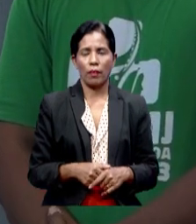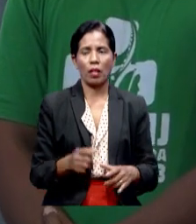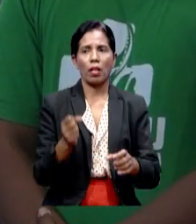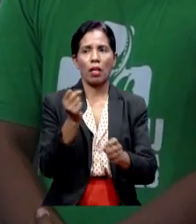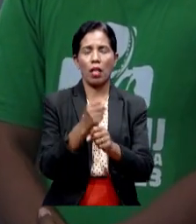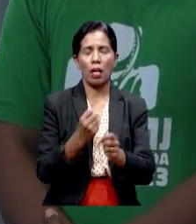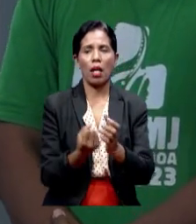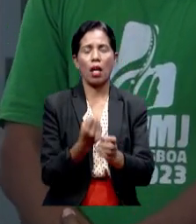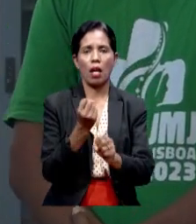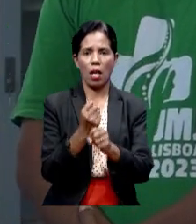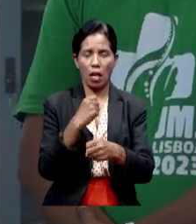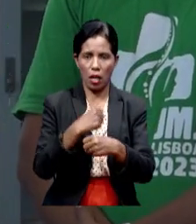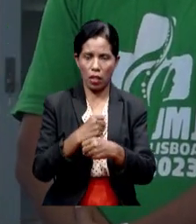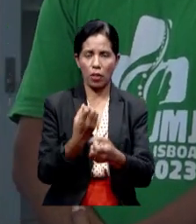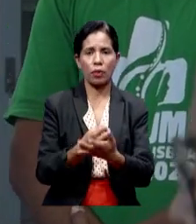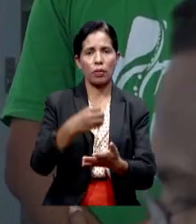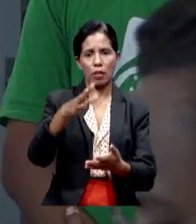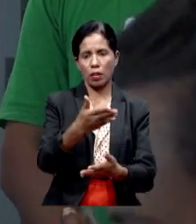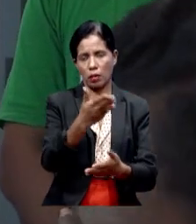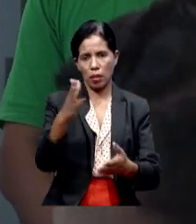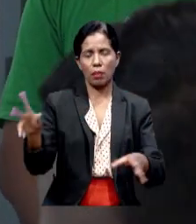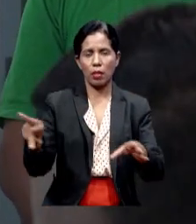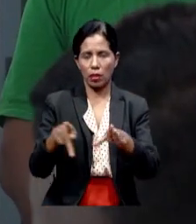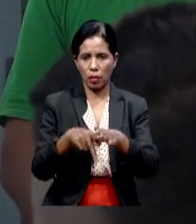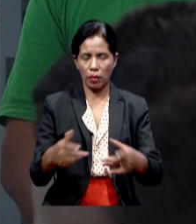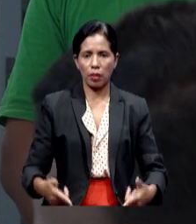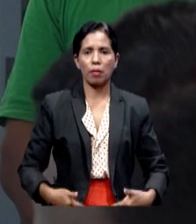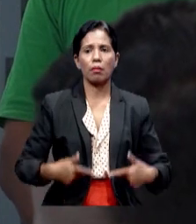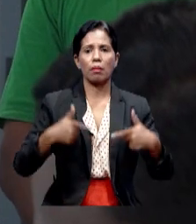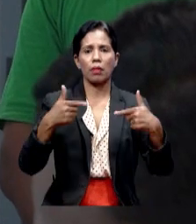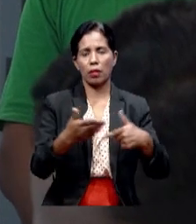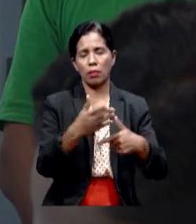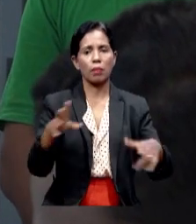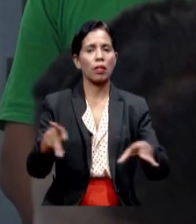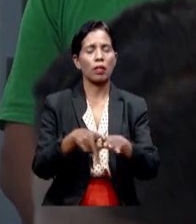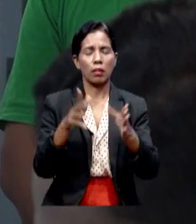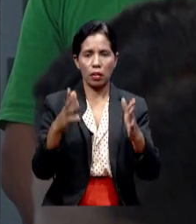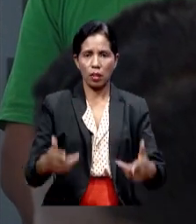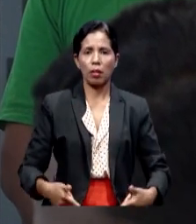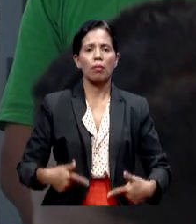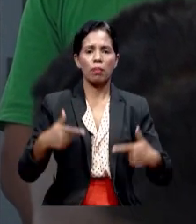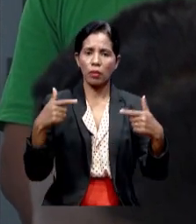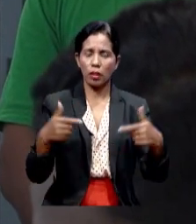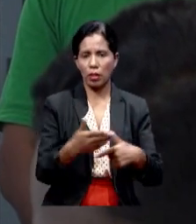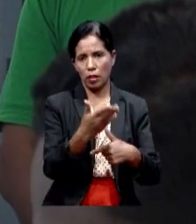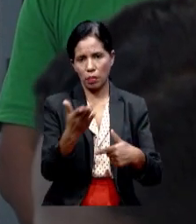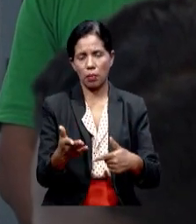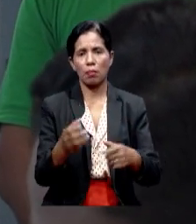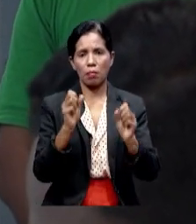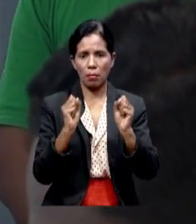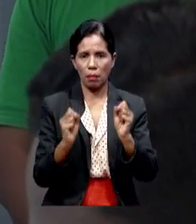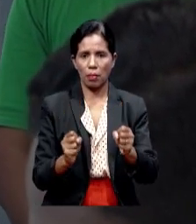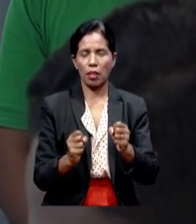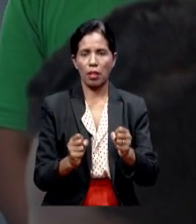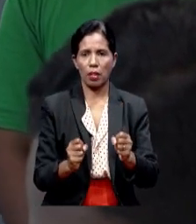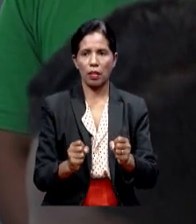hariku uluk na nain imi participante ser ni vida imi participante ser ni moris. Kwan imi rasik ma bele kumunga